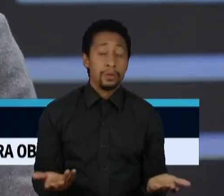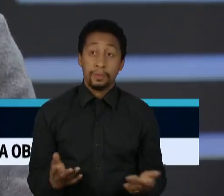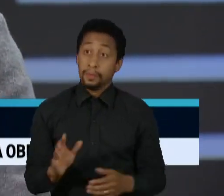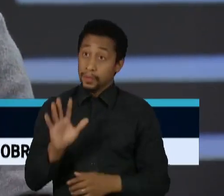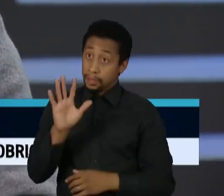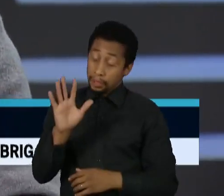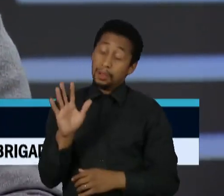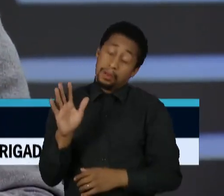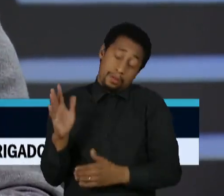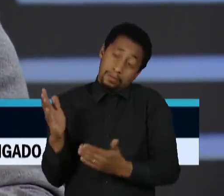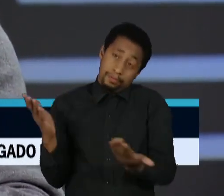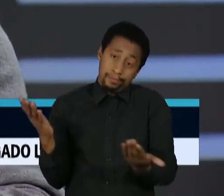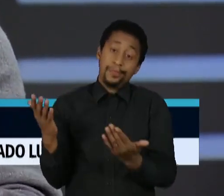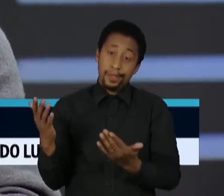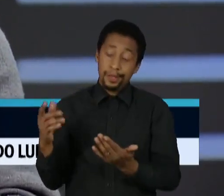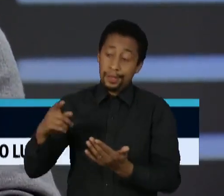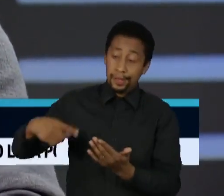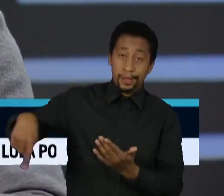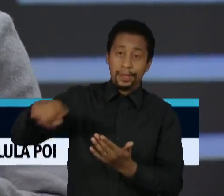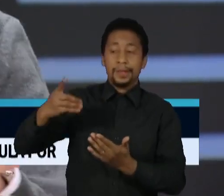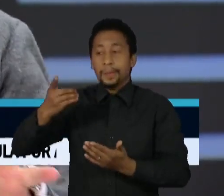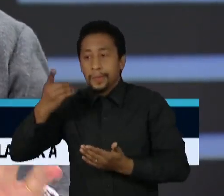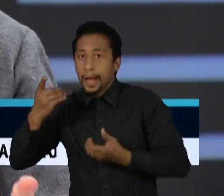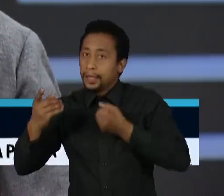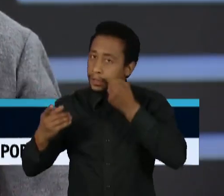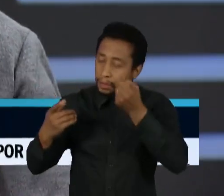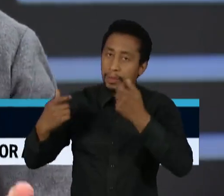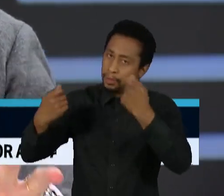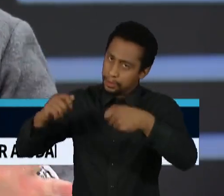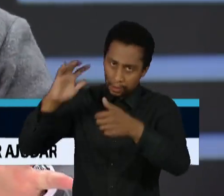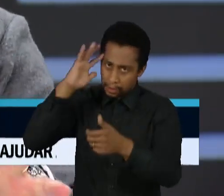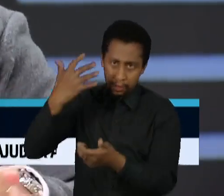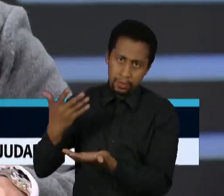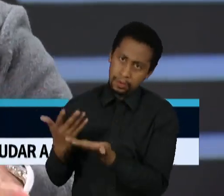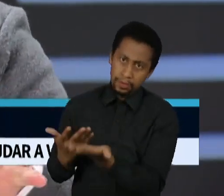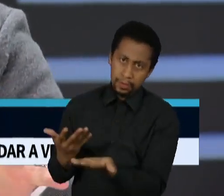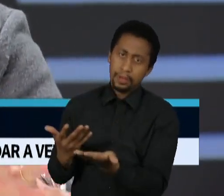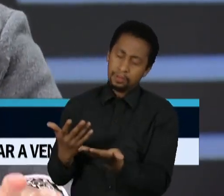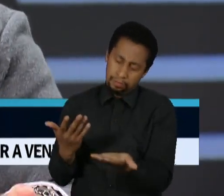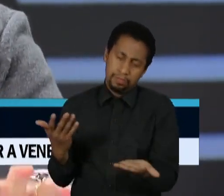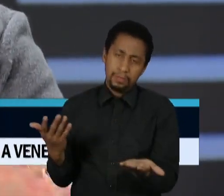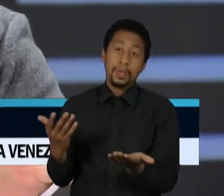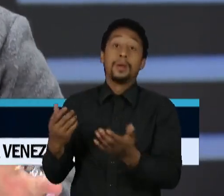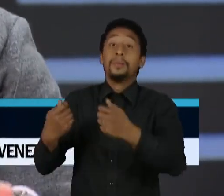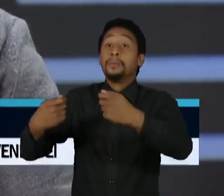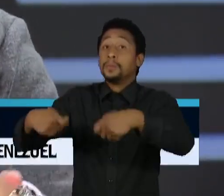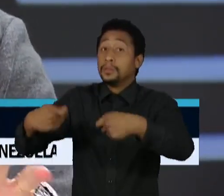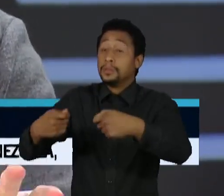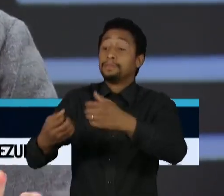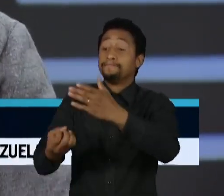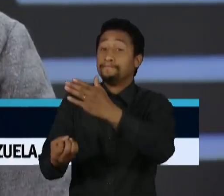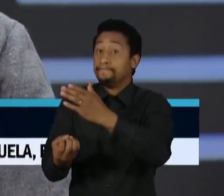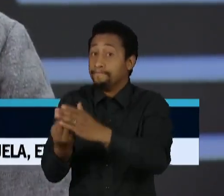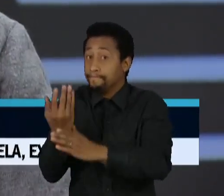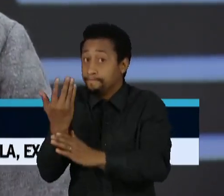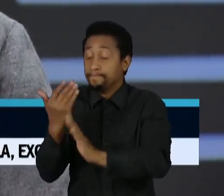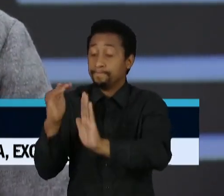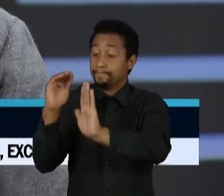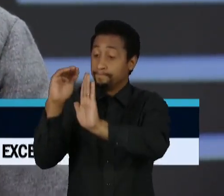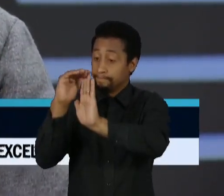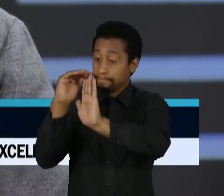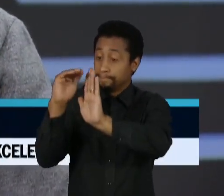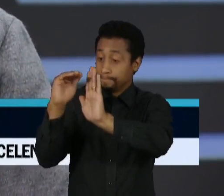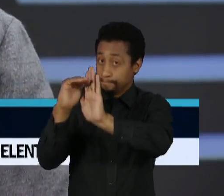eu acho perfeitamente factível O que nós temos que conseguir é montar adequadamente a política